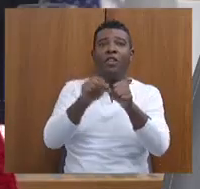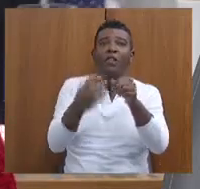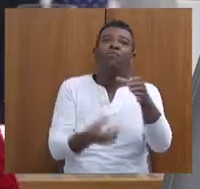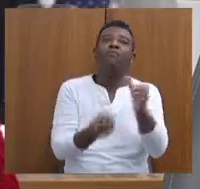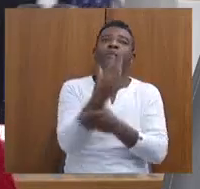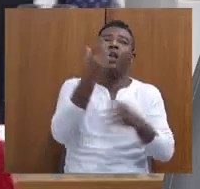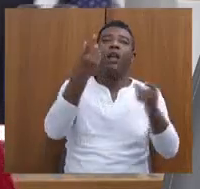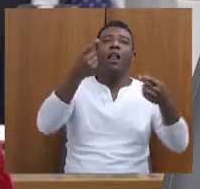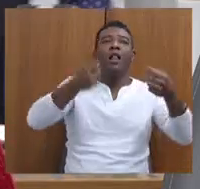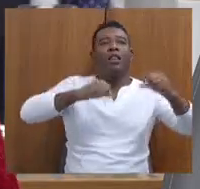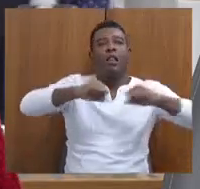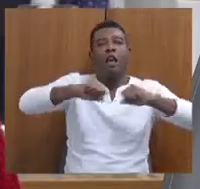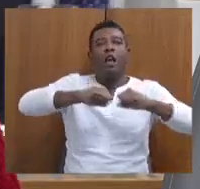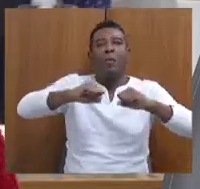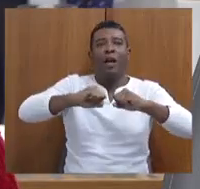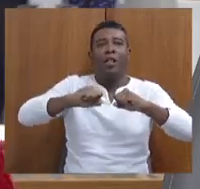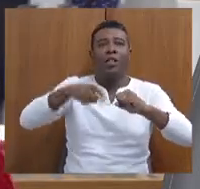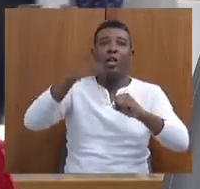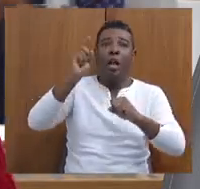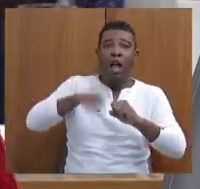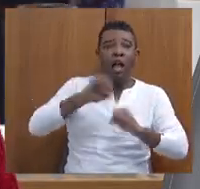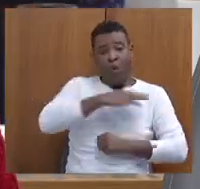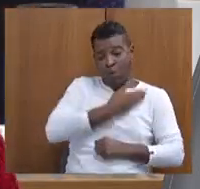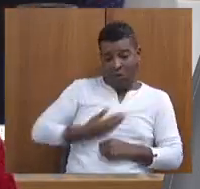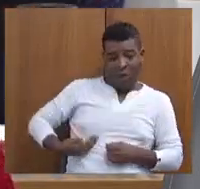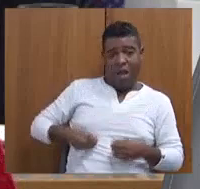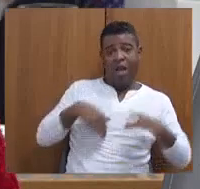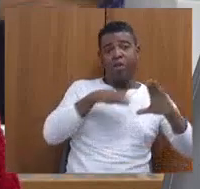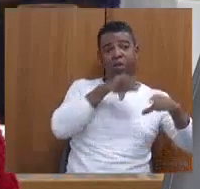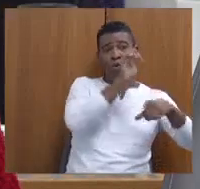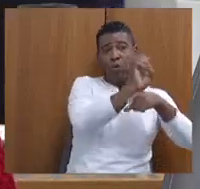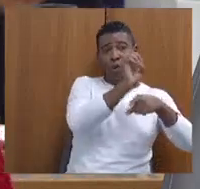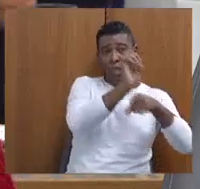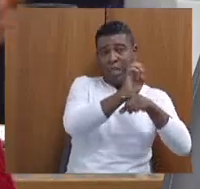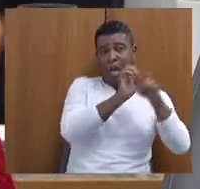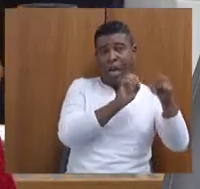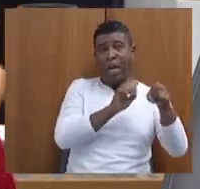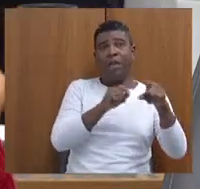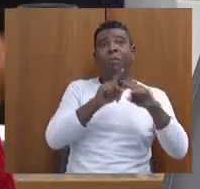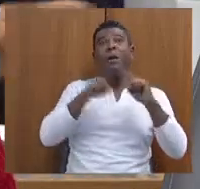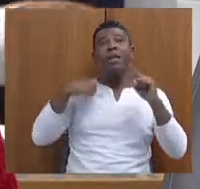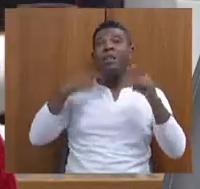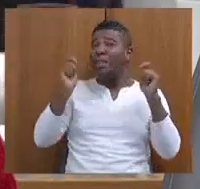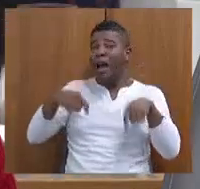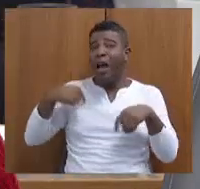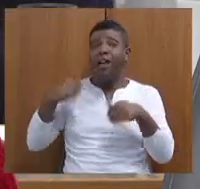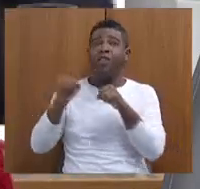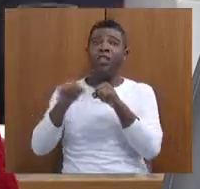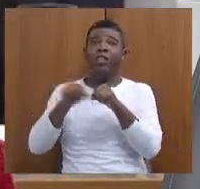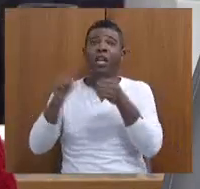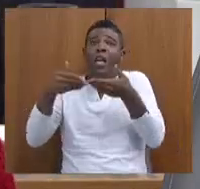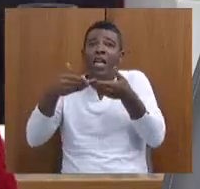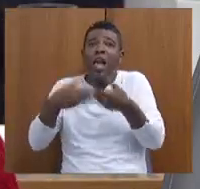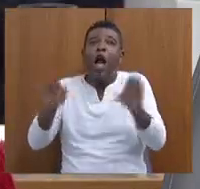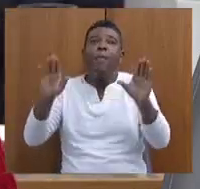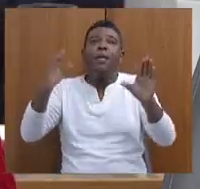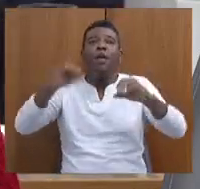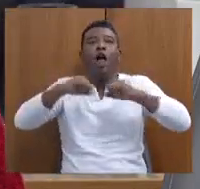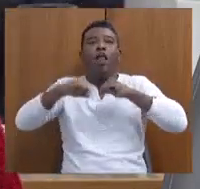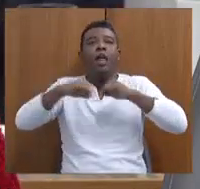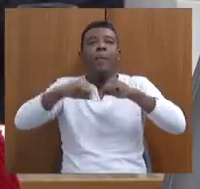da posição do Governo do Estado mas que eu tive é condições de fazê-lo aqui e abrir um debate que eu acho que a gente tem que fazer